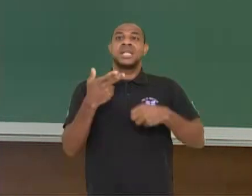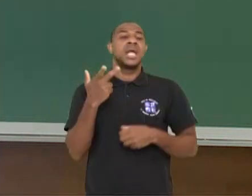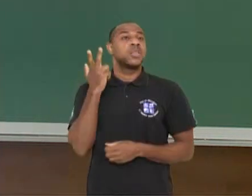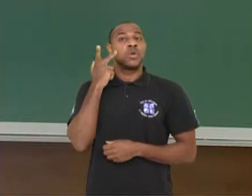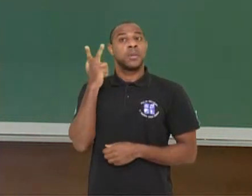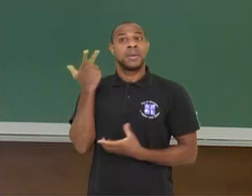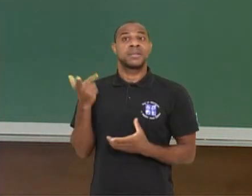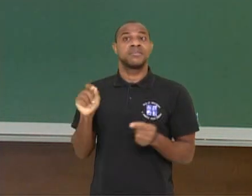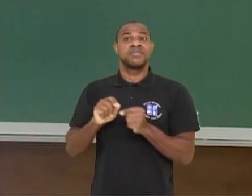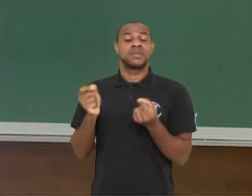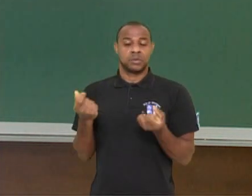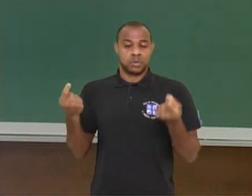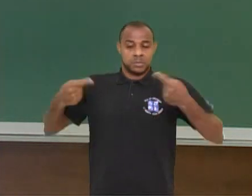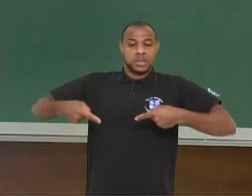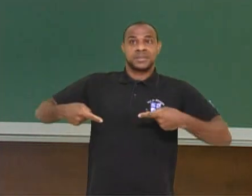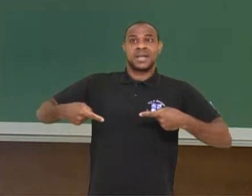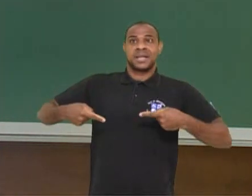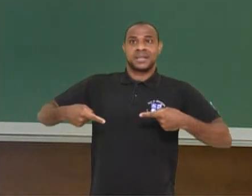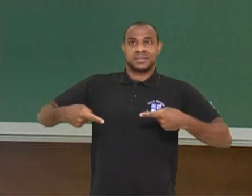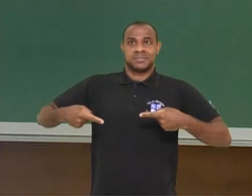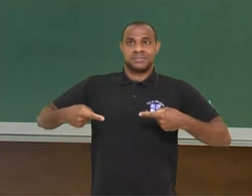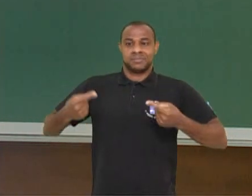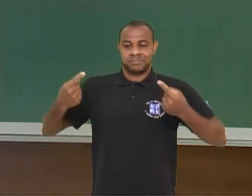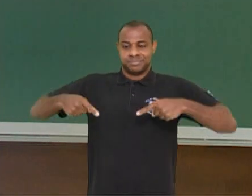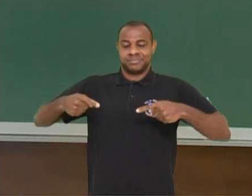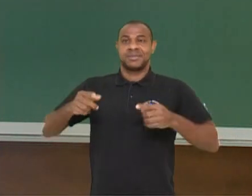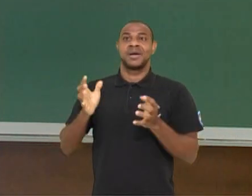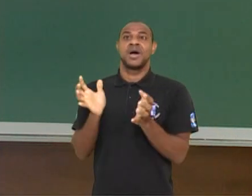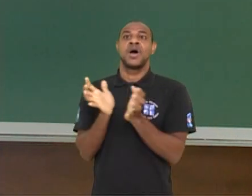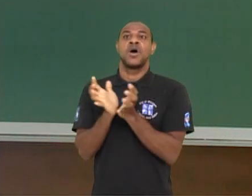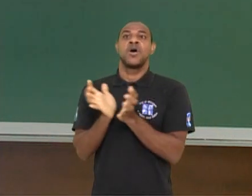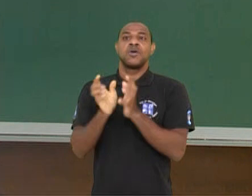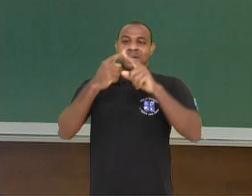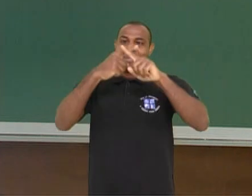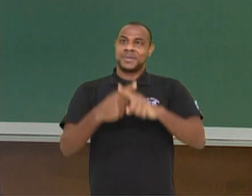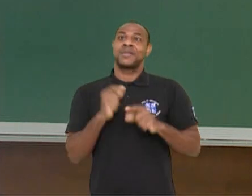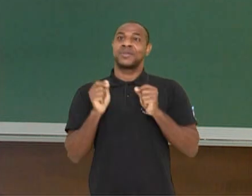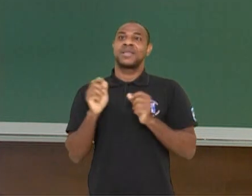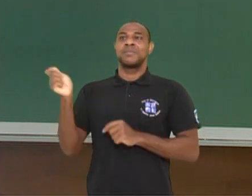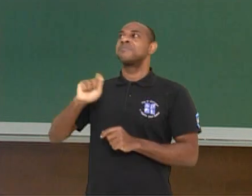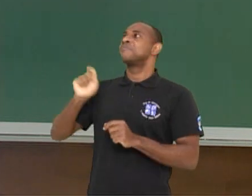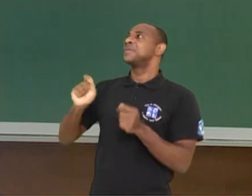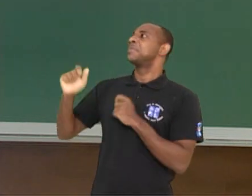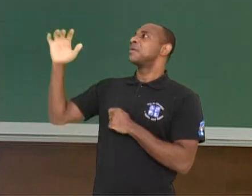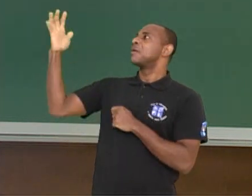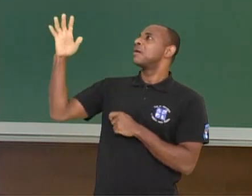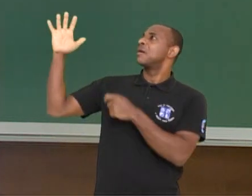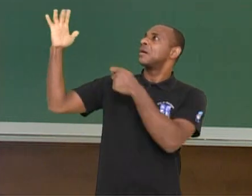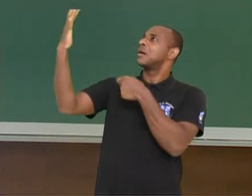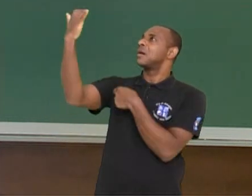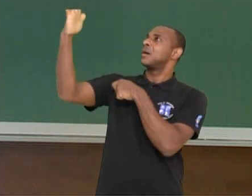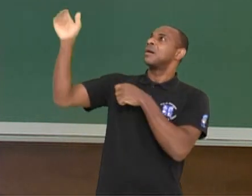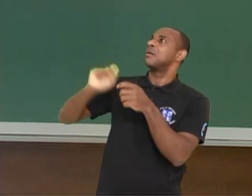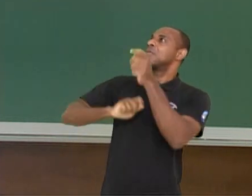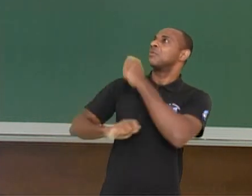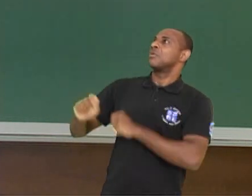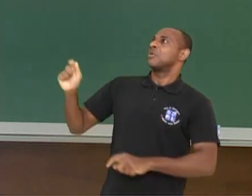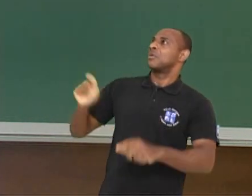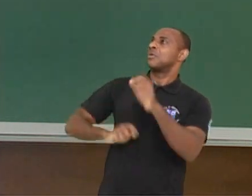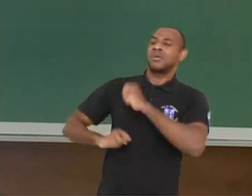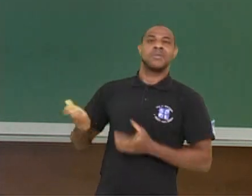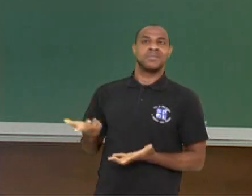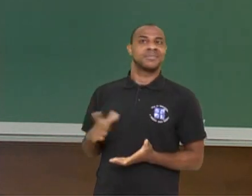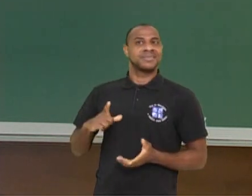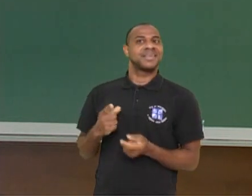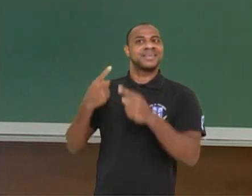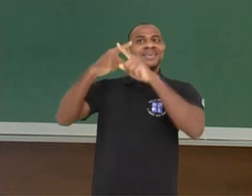fazerem campeonato de pipa e juntar uma equipe, 4, 5 pessoas, e poderem navegar com as suas pipas nos céus